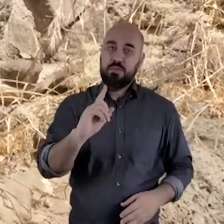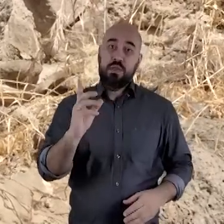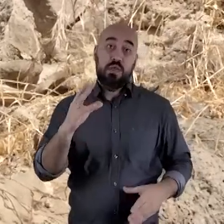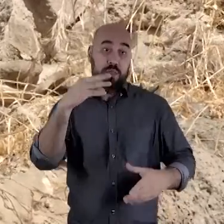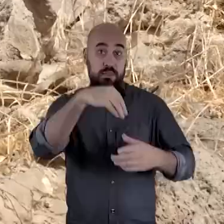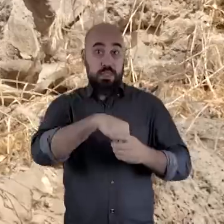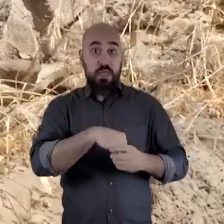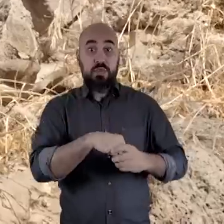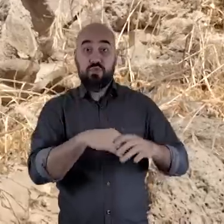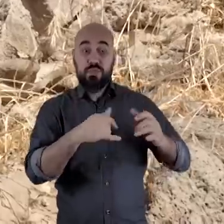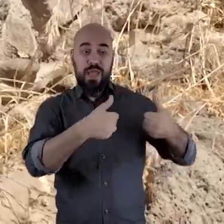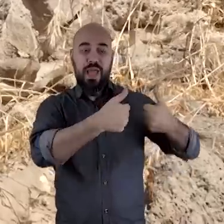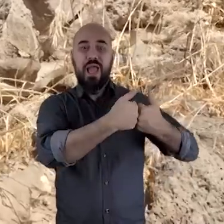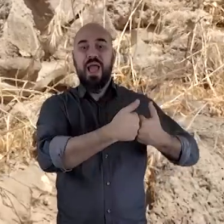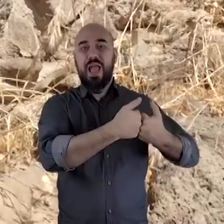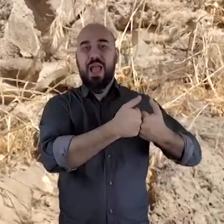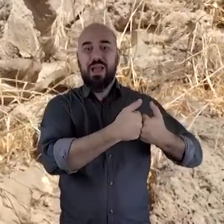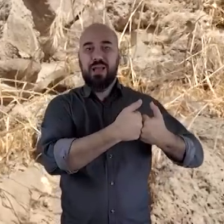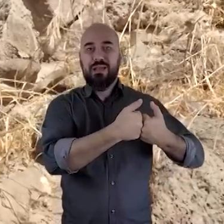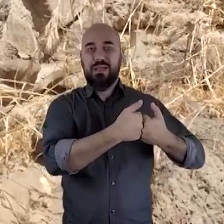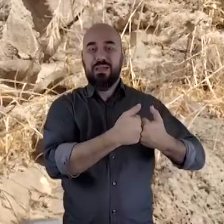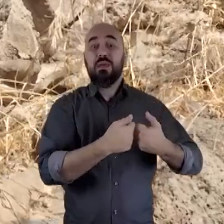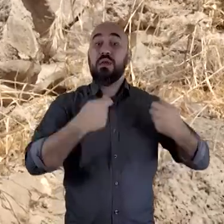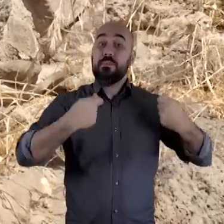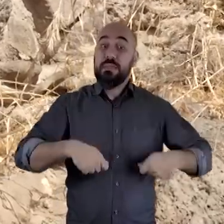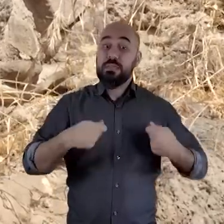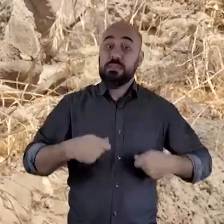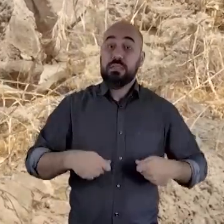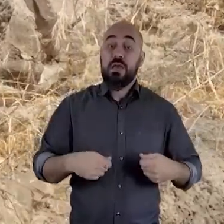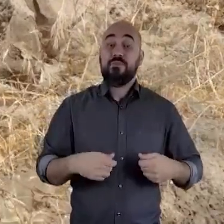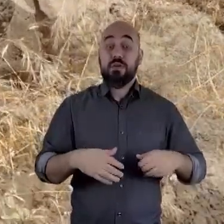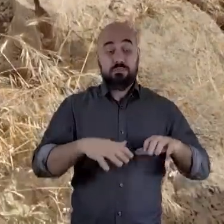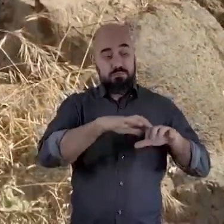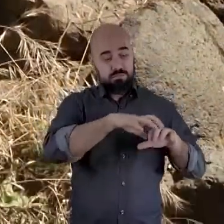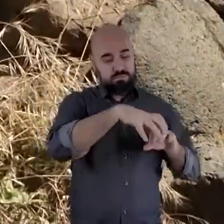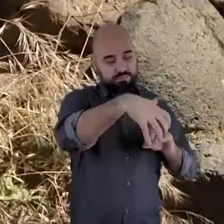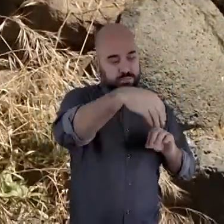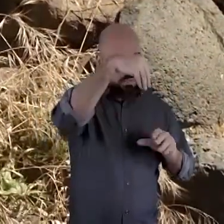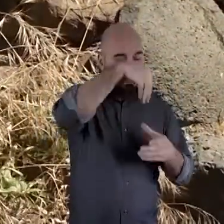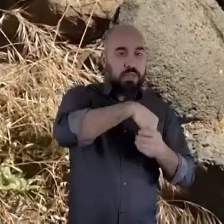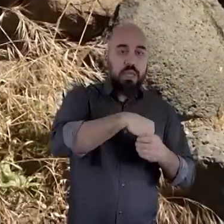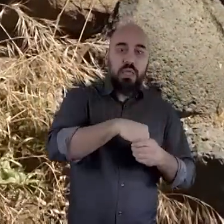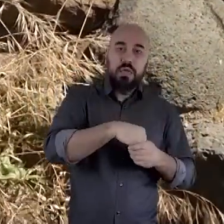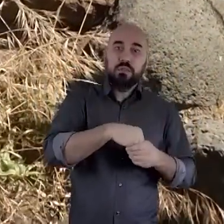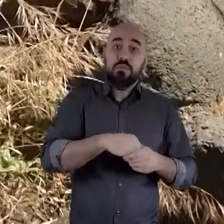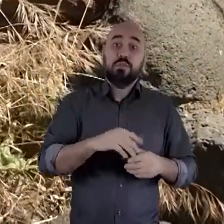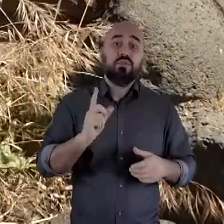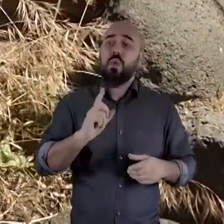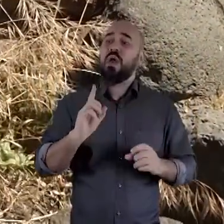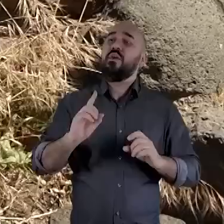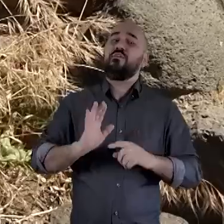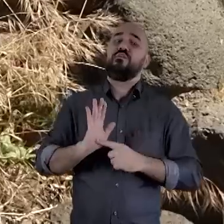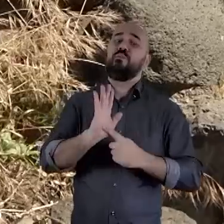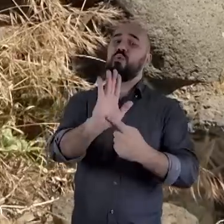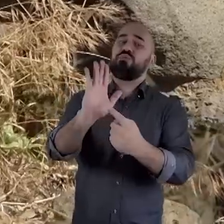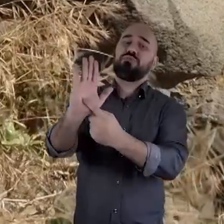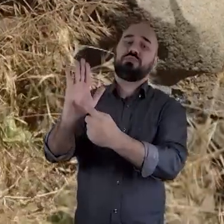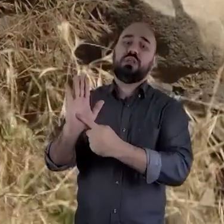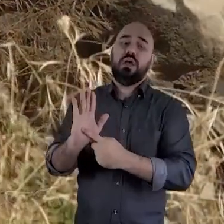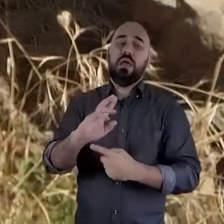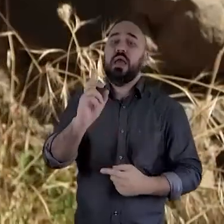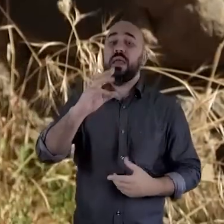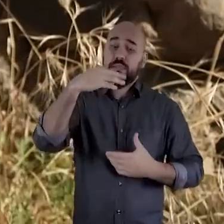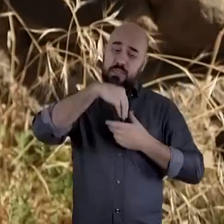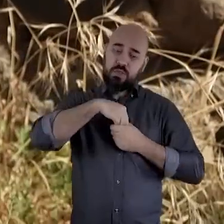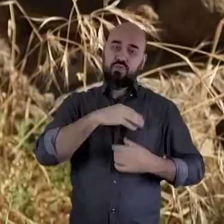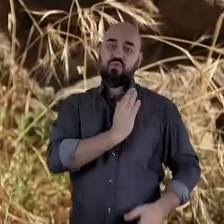queria que os mandamentos fossem escritos mais do que visualmente à porta de uma cidade, dentro do nosso coração. Isso é